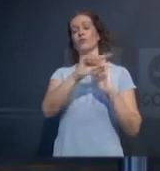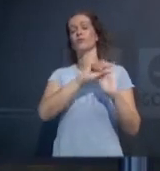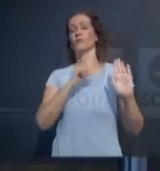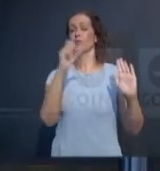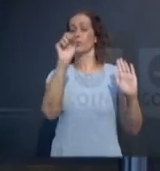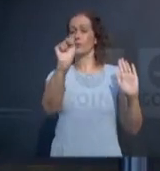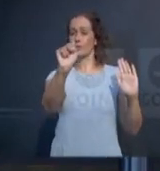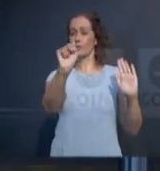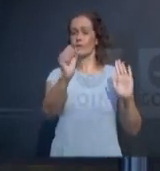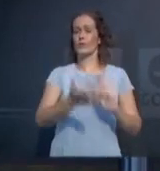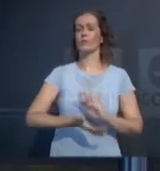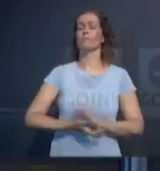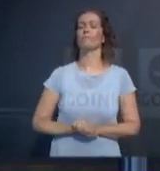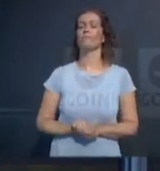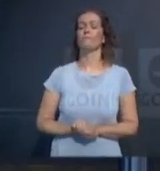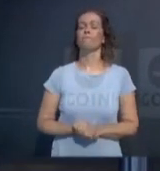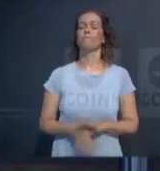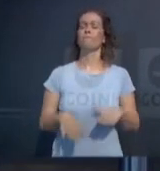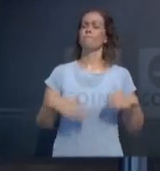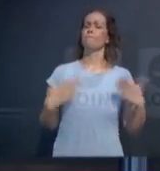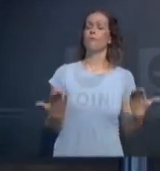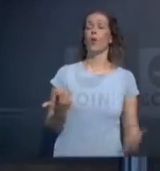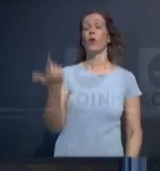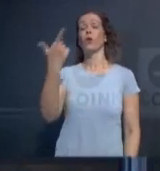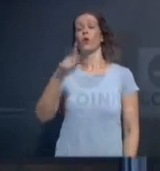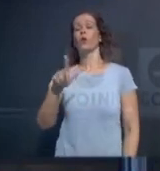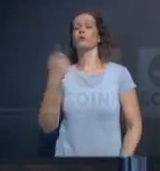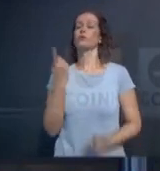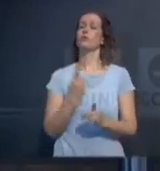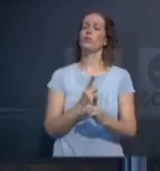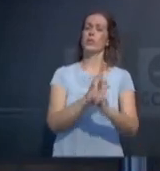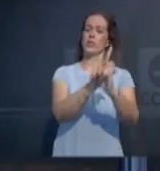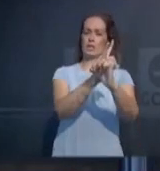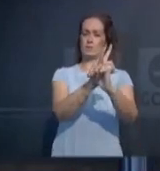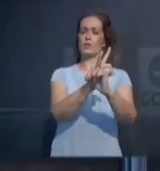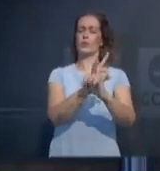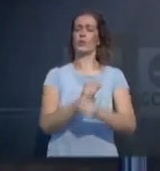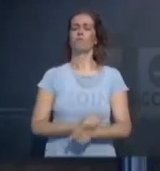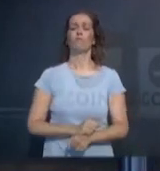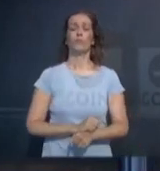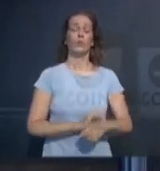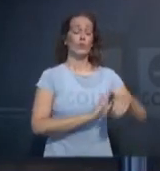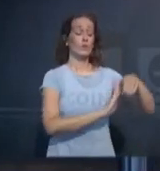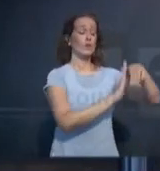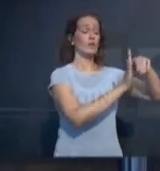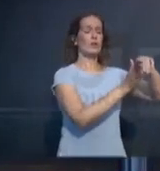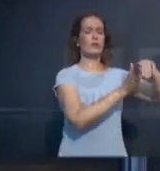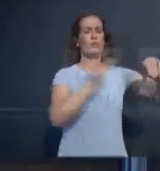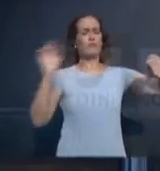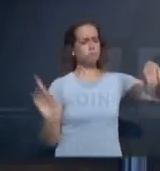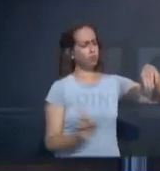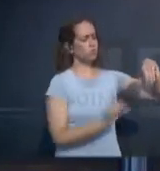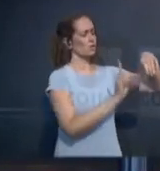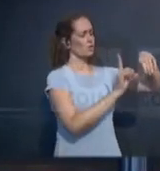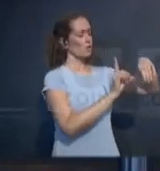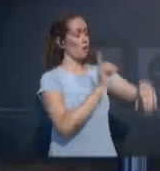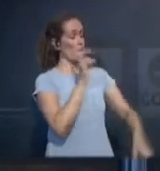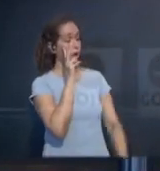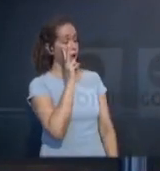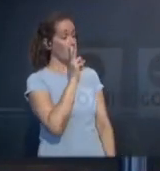Então, entrou também um outro discípulo, que chegara primeiro ao sepulcro, viu e